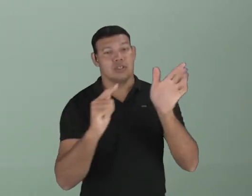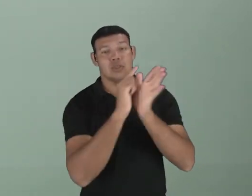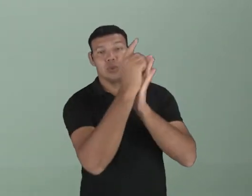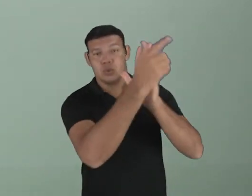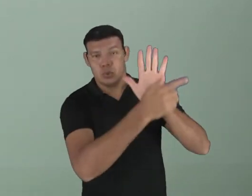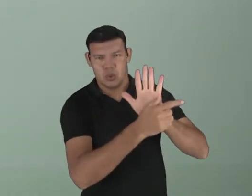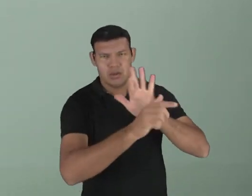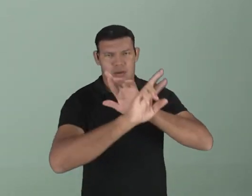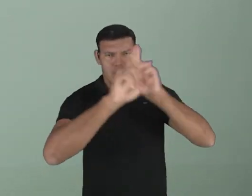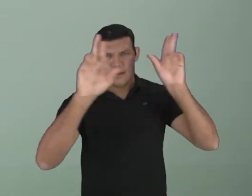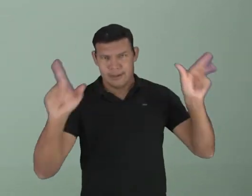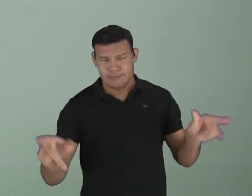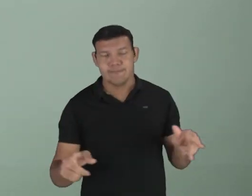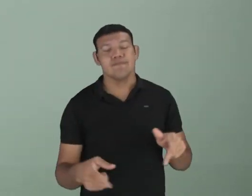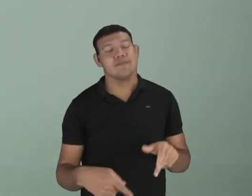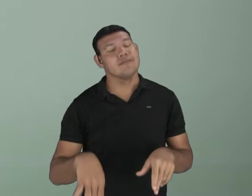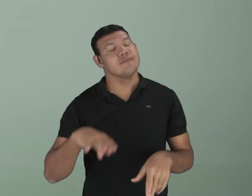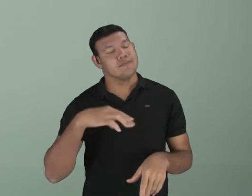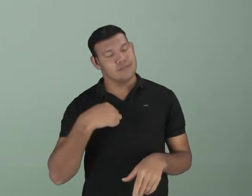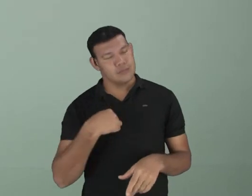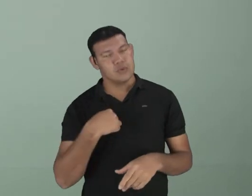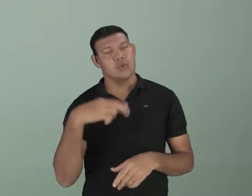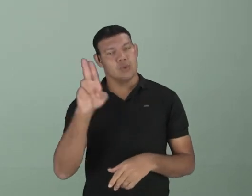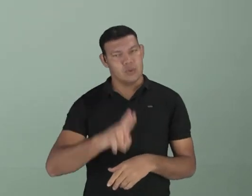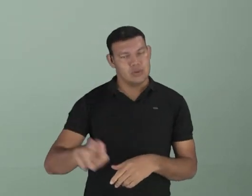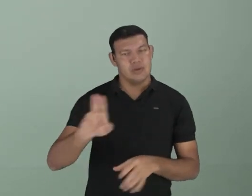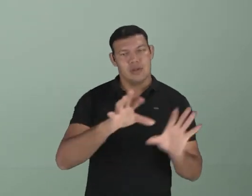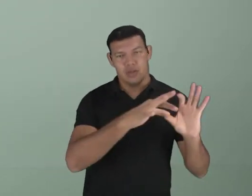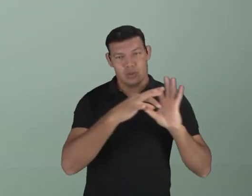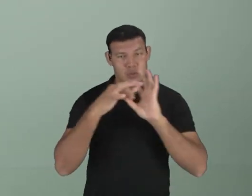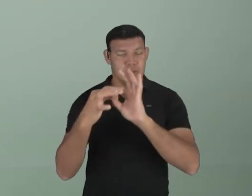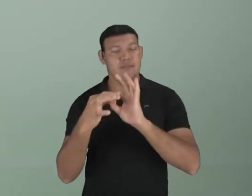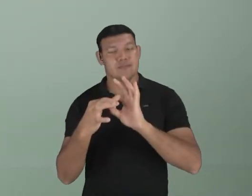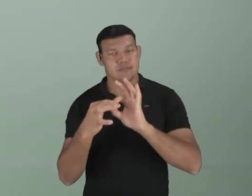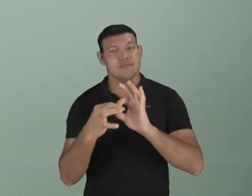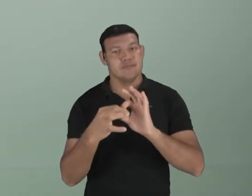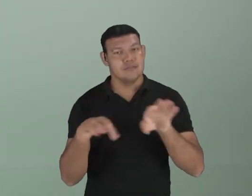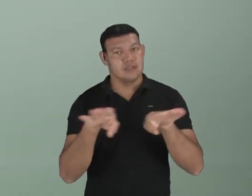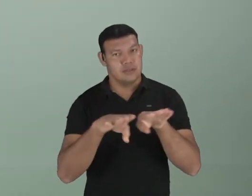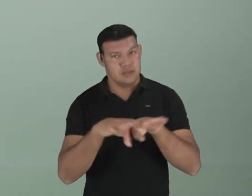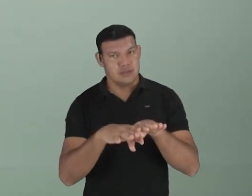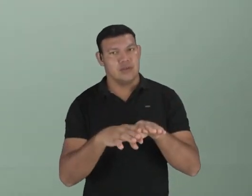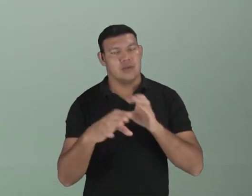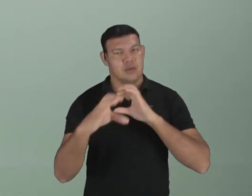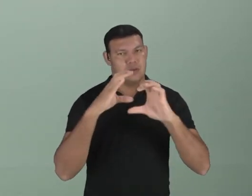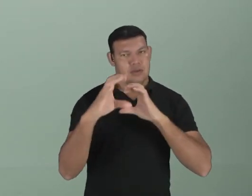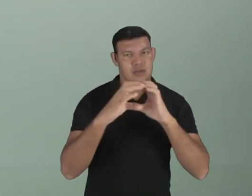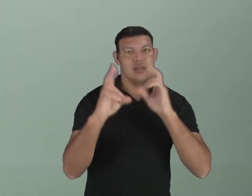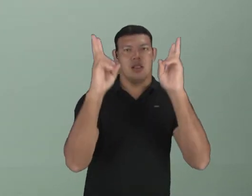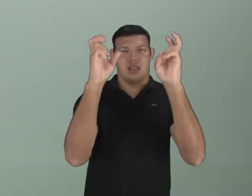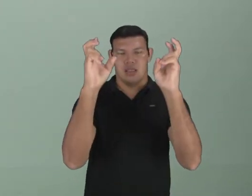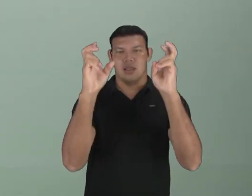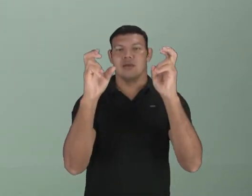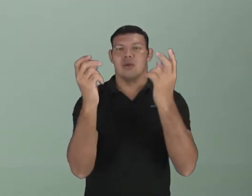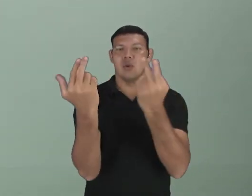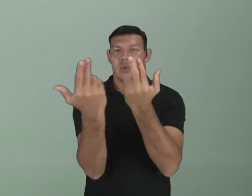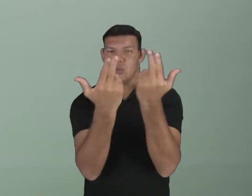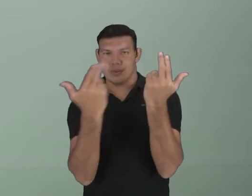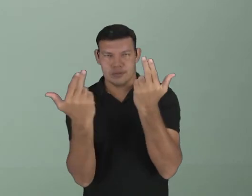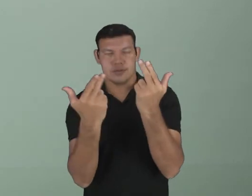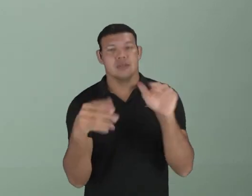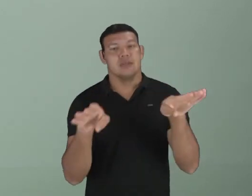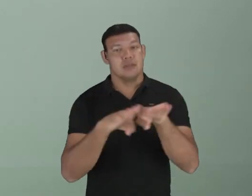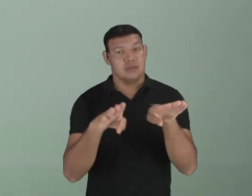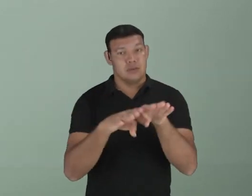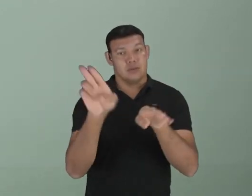acontecer conosco também. Tudo vai depender do contexto comunicativo. Eu posso utilizar uma mesma temática e